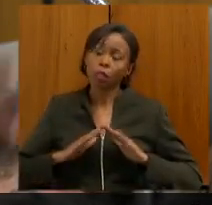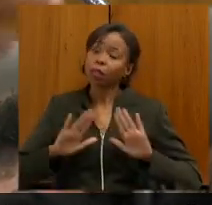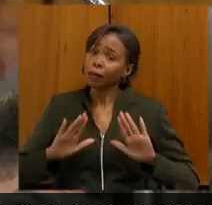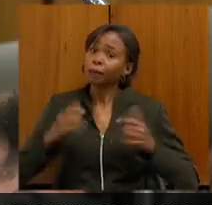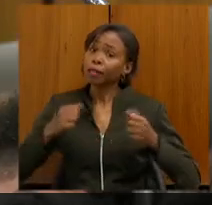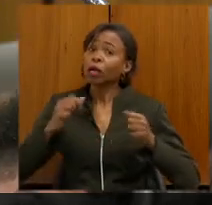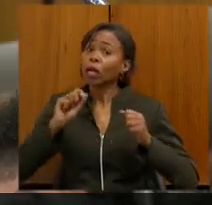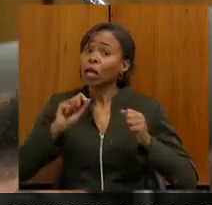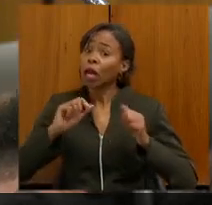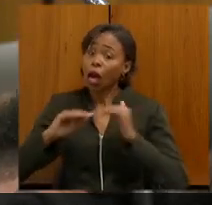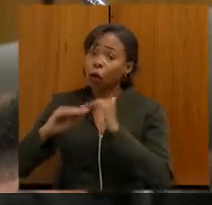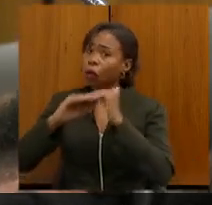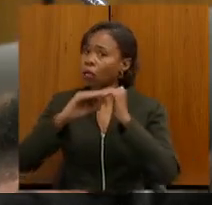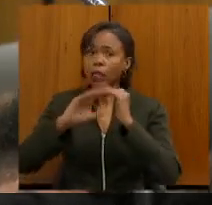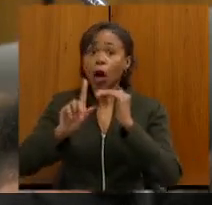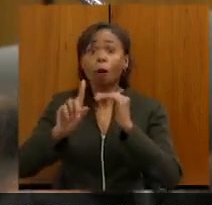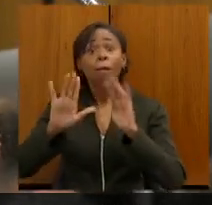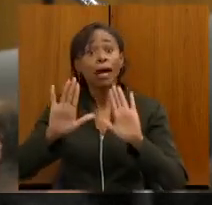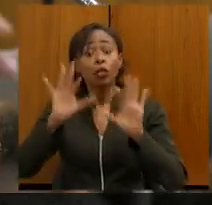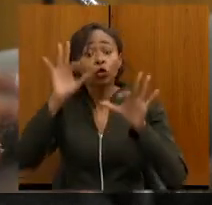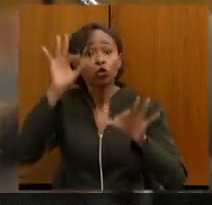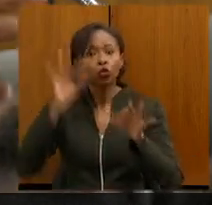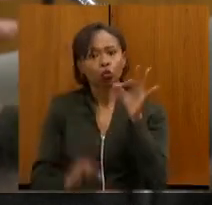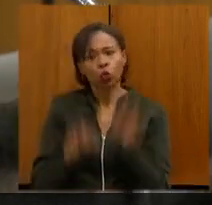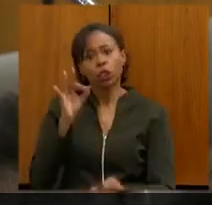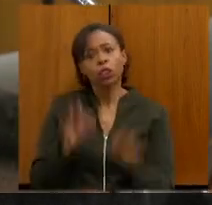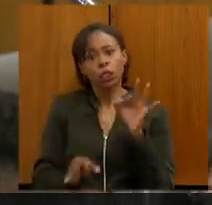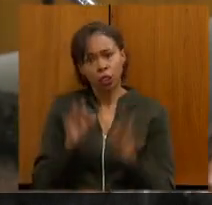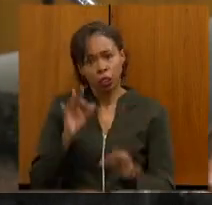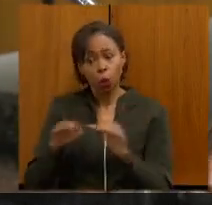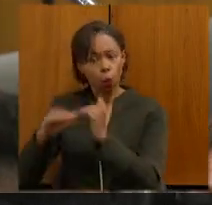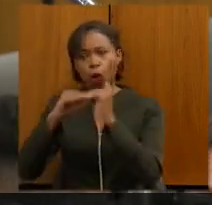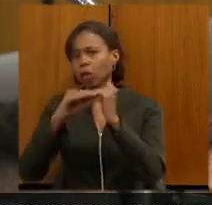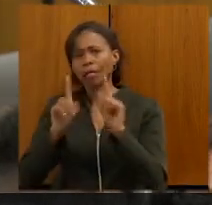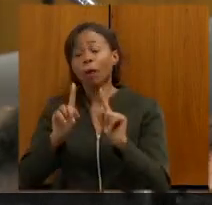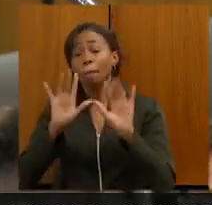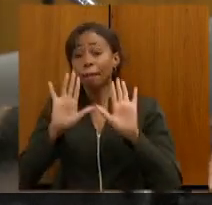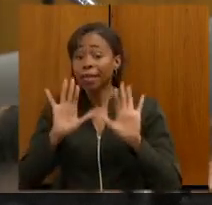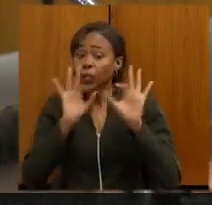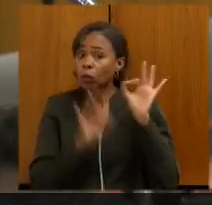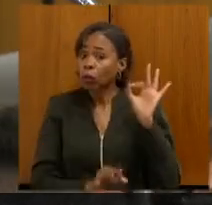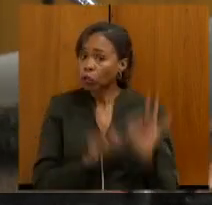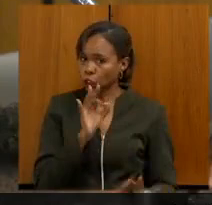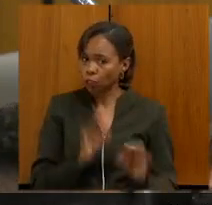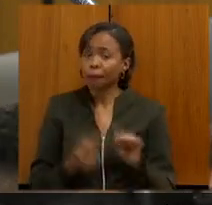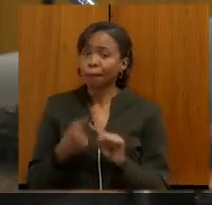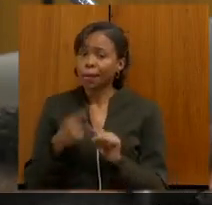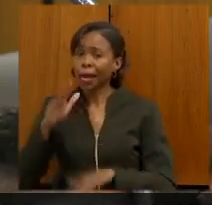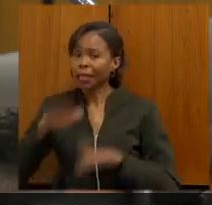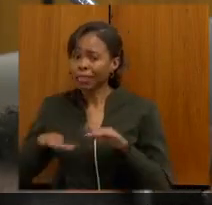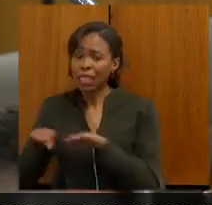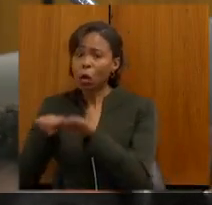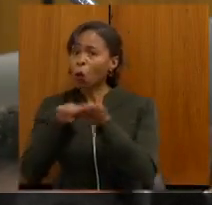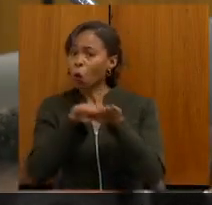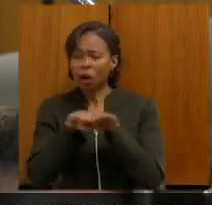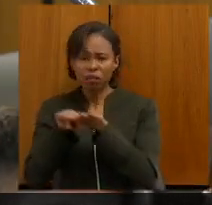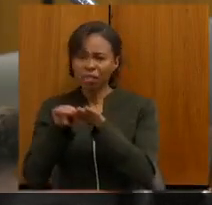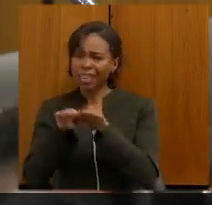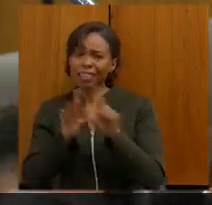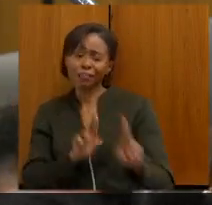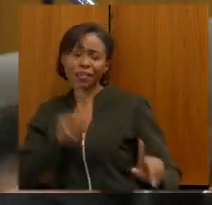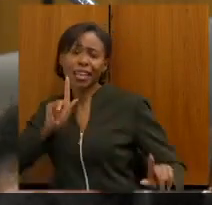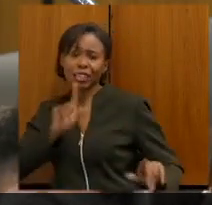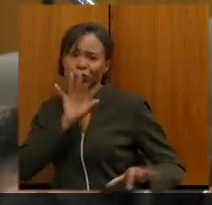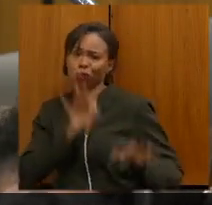a igualdade e fazer a justiça que a justiça ela seja feita em uma igualdade que a igualdade às vezes ela não ela pode da